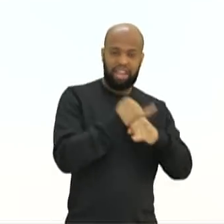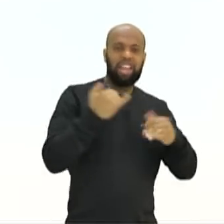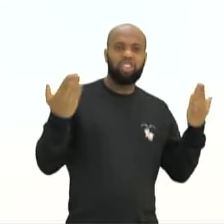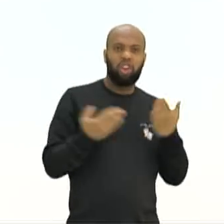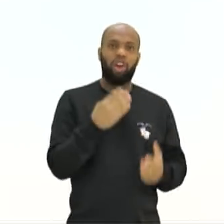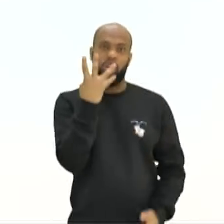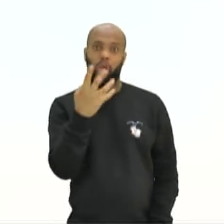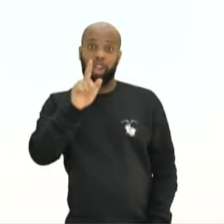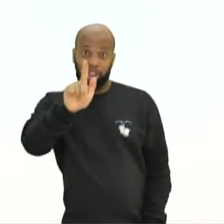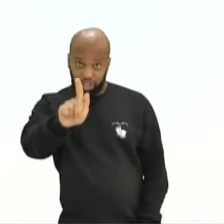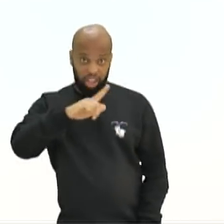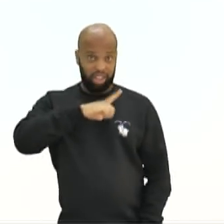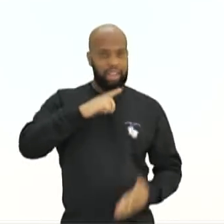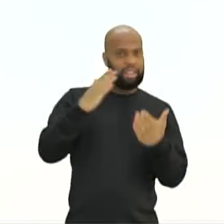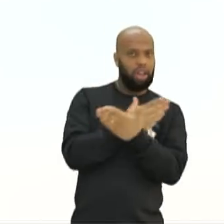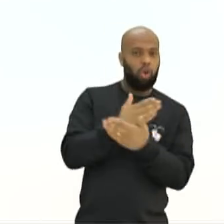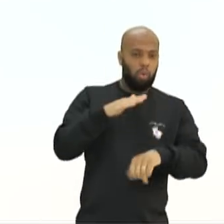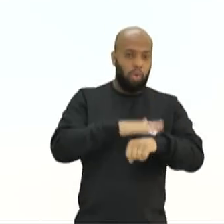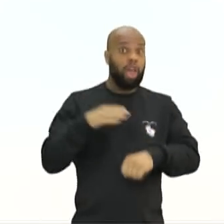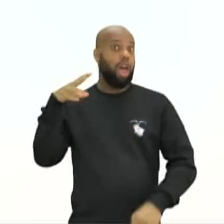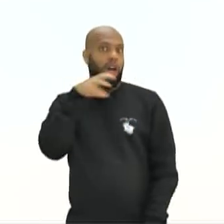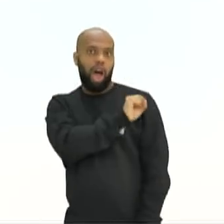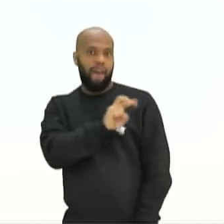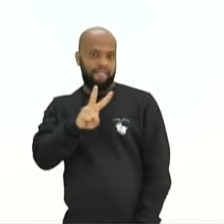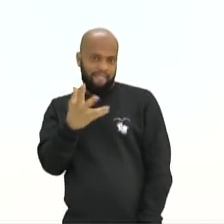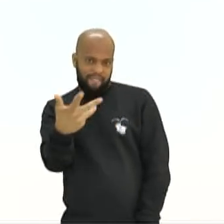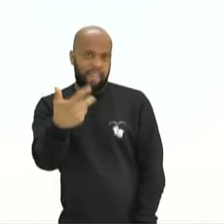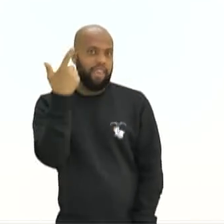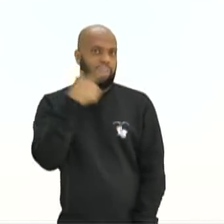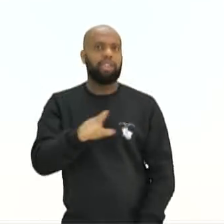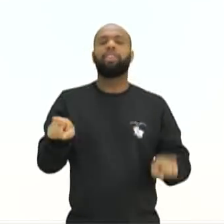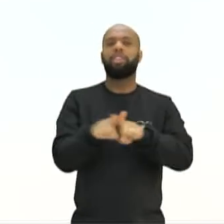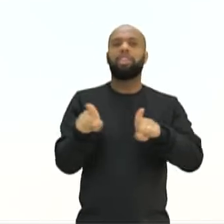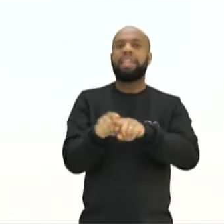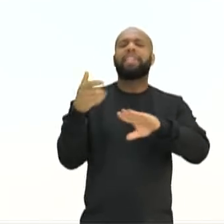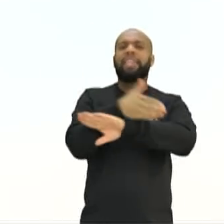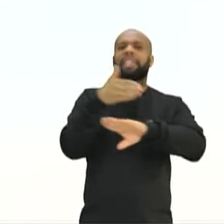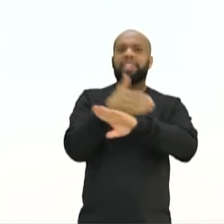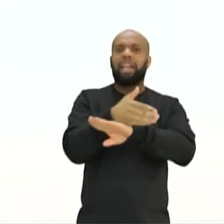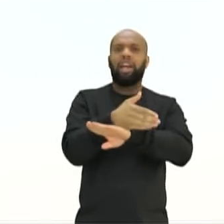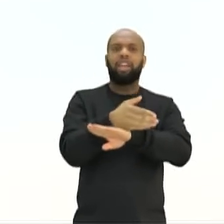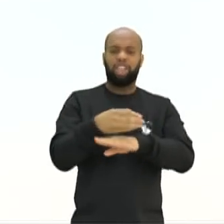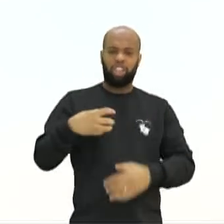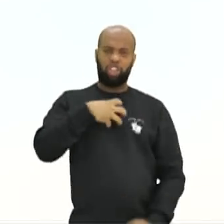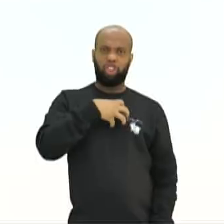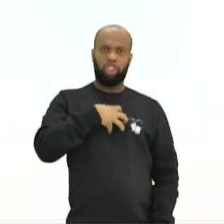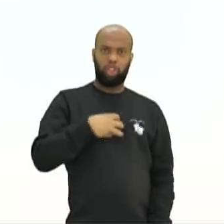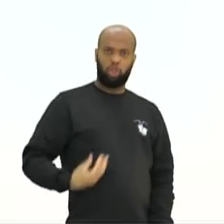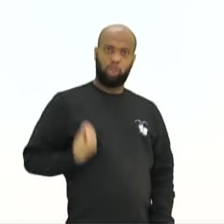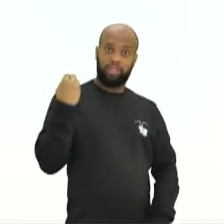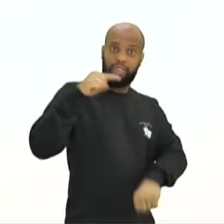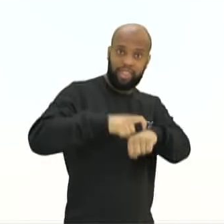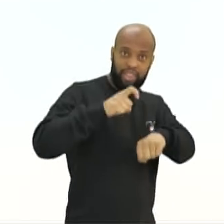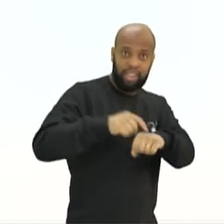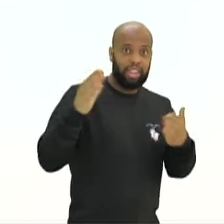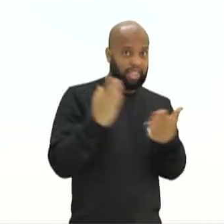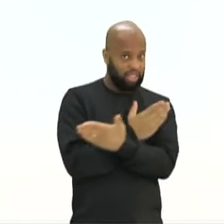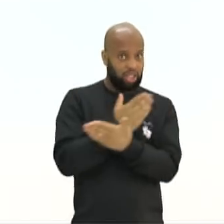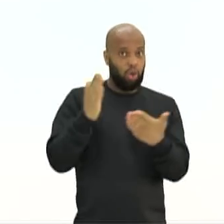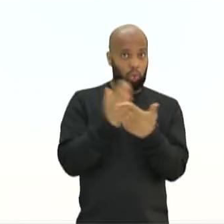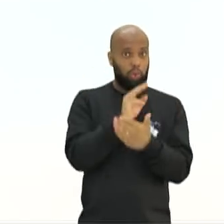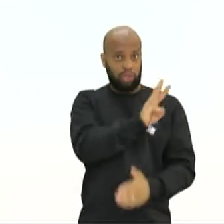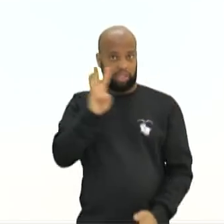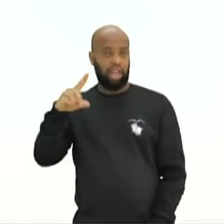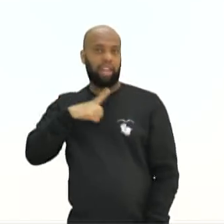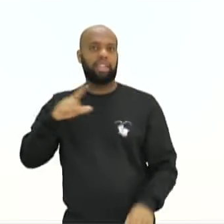4G, em alguns casos, já é rápida e estável o bastante para a transmissão ao vivo em algumas plataformas, incluindo aí